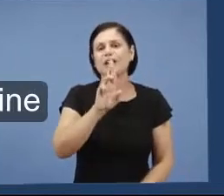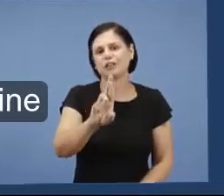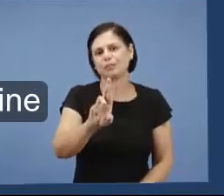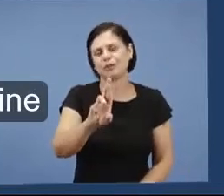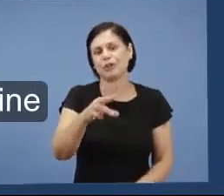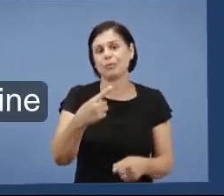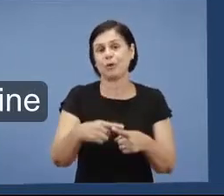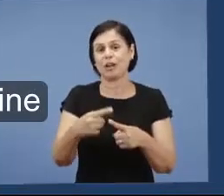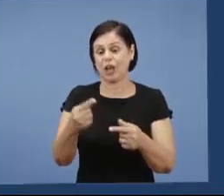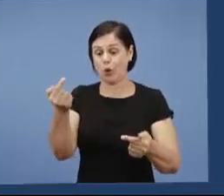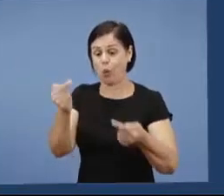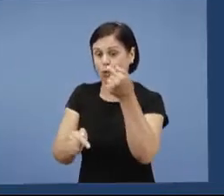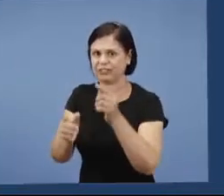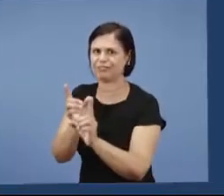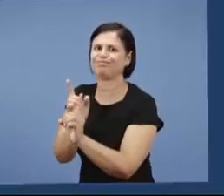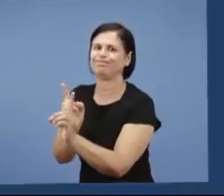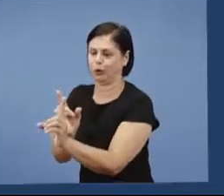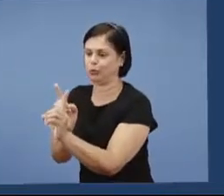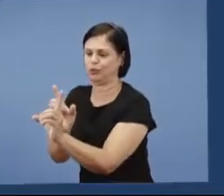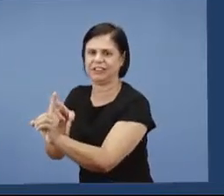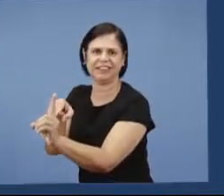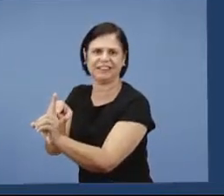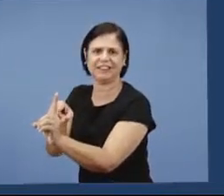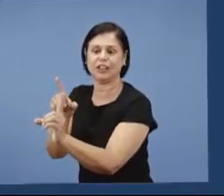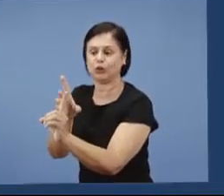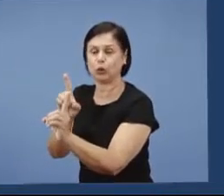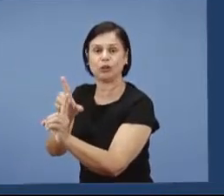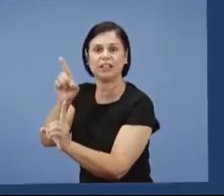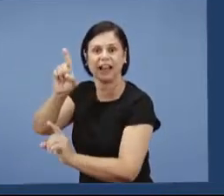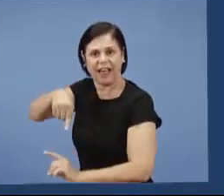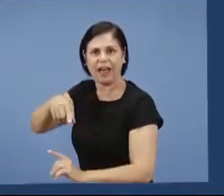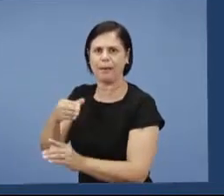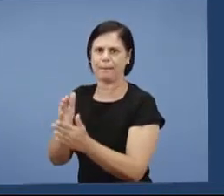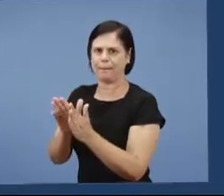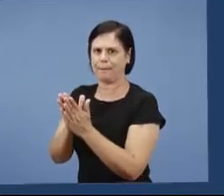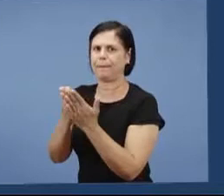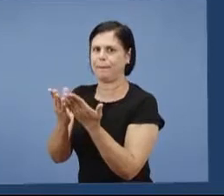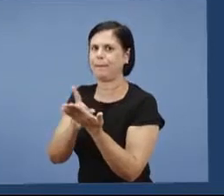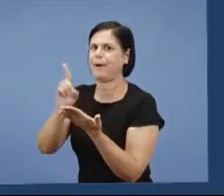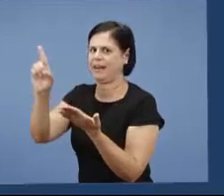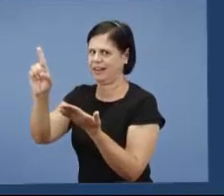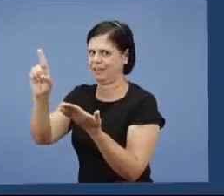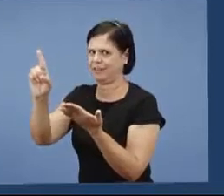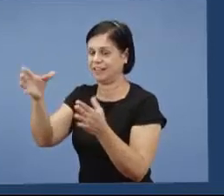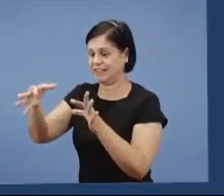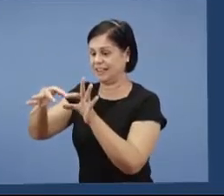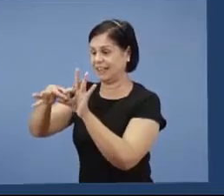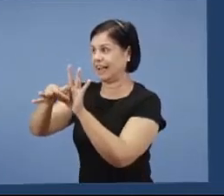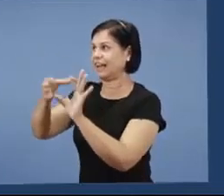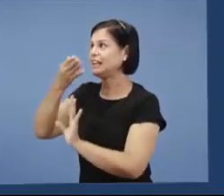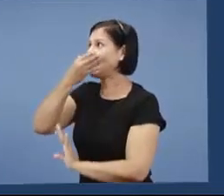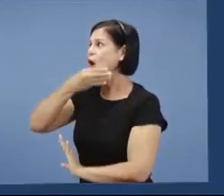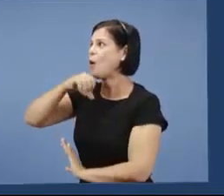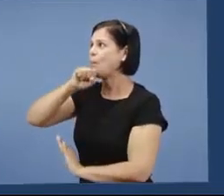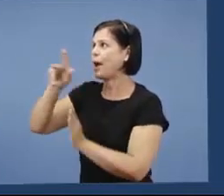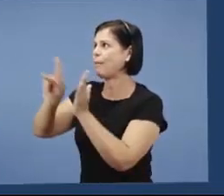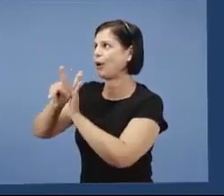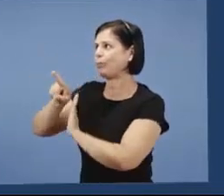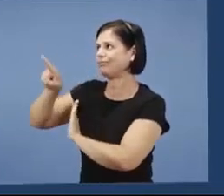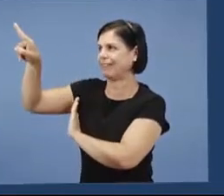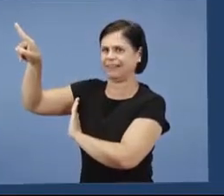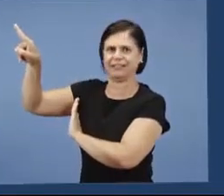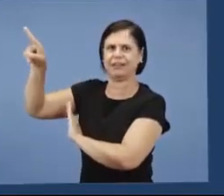contra a doutrina. E a doutrina é a palavra. E a palavra está relacionada ao Pai, ela vem do